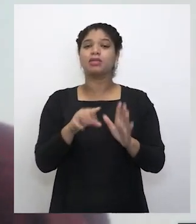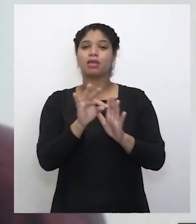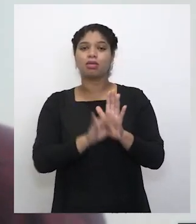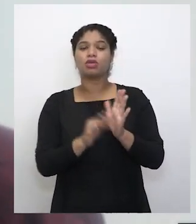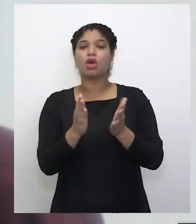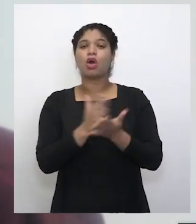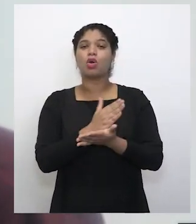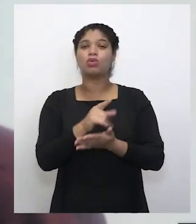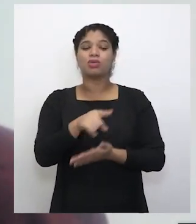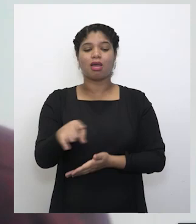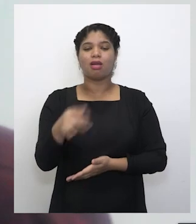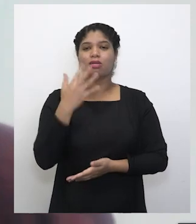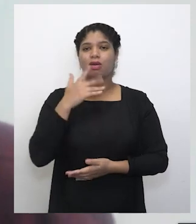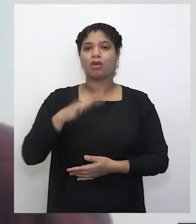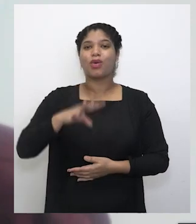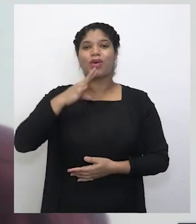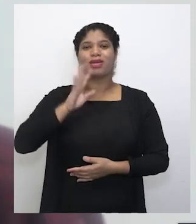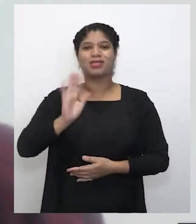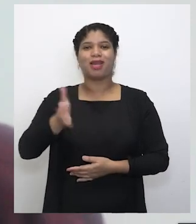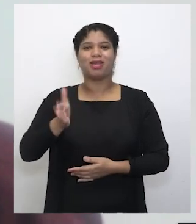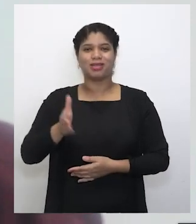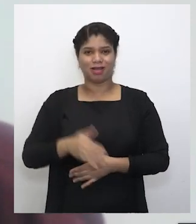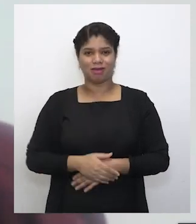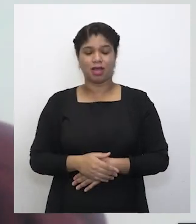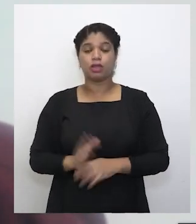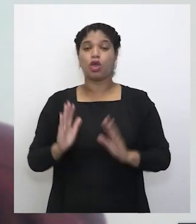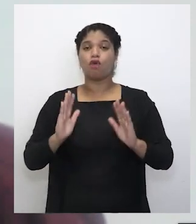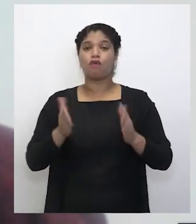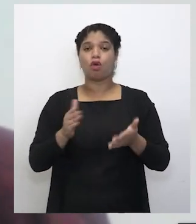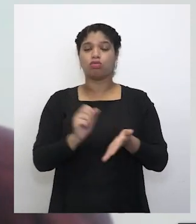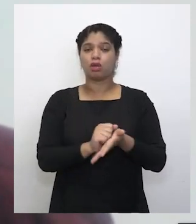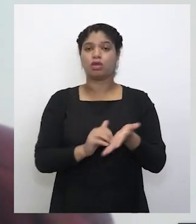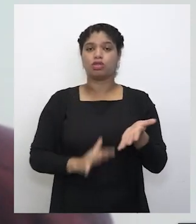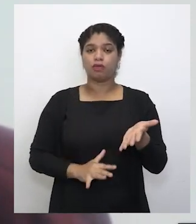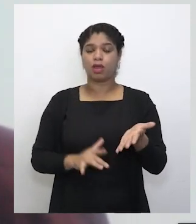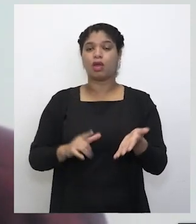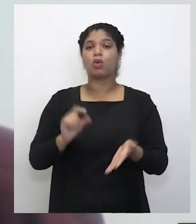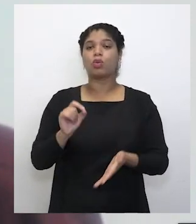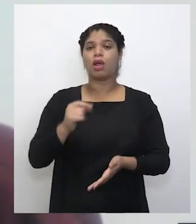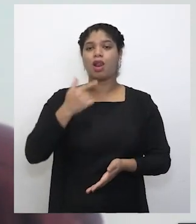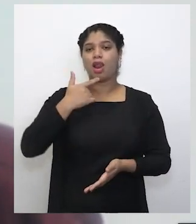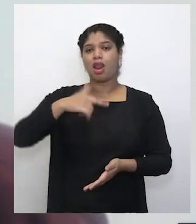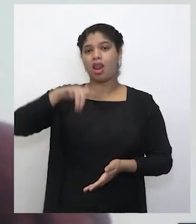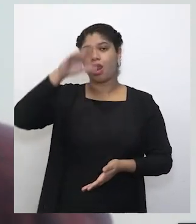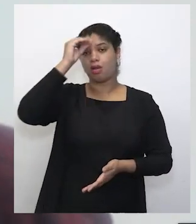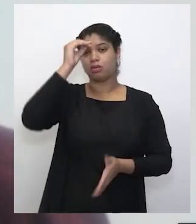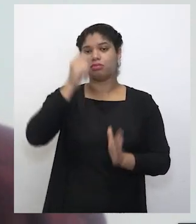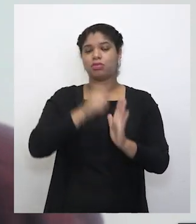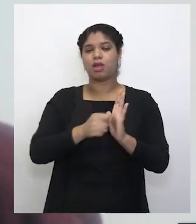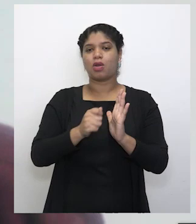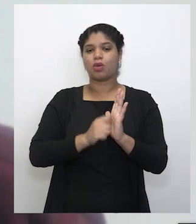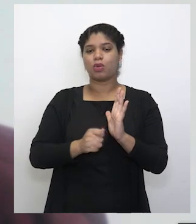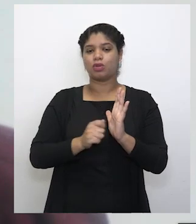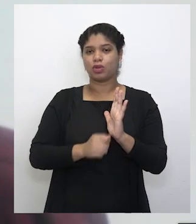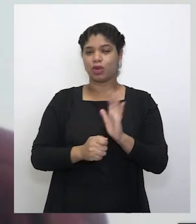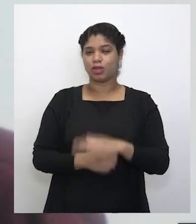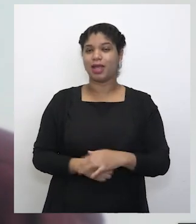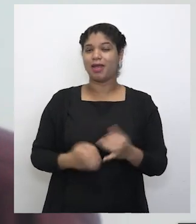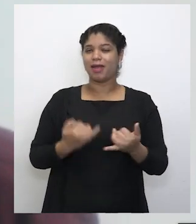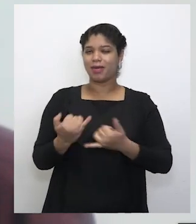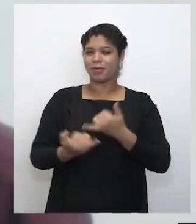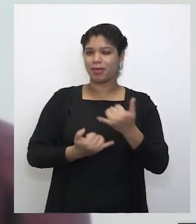conhecidos pelos estudantes. O foco dessa atividade está na linguagem escrita. O jogo está na